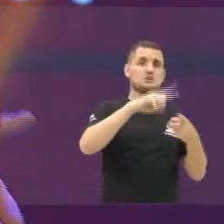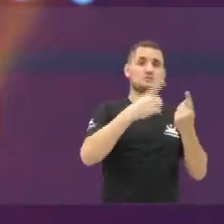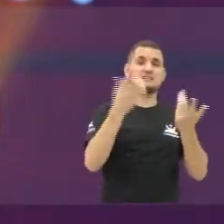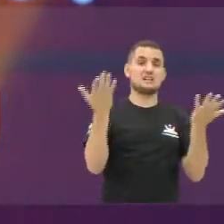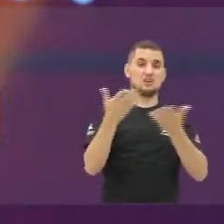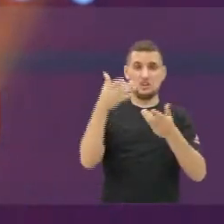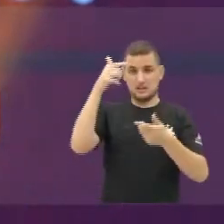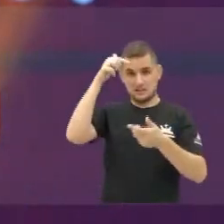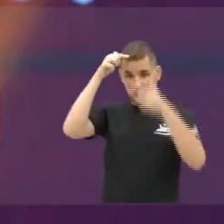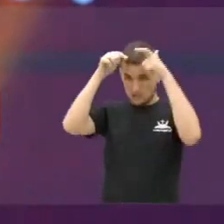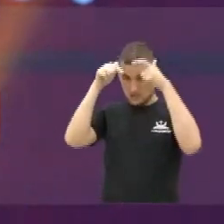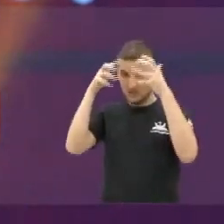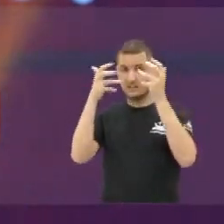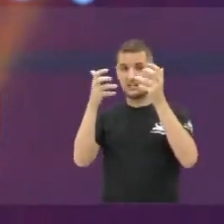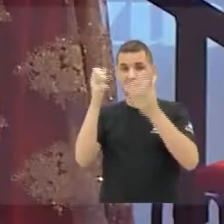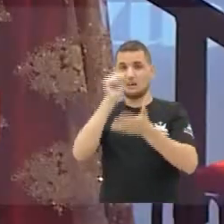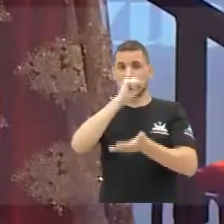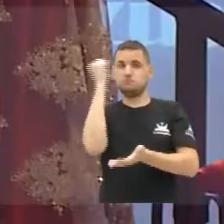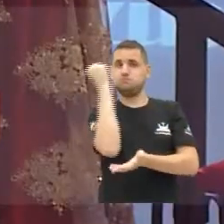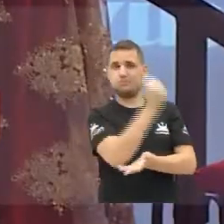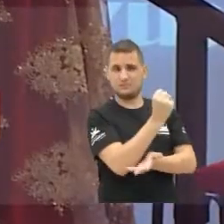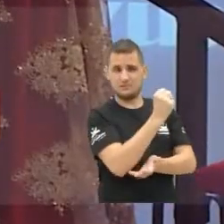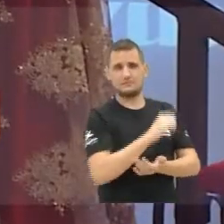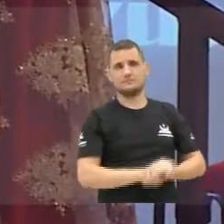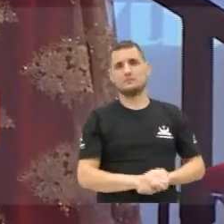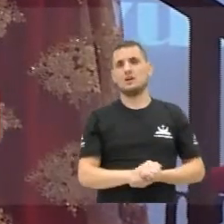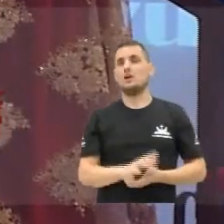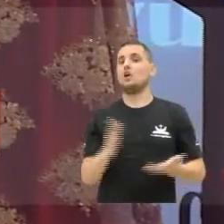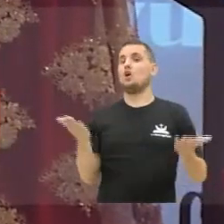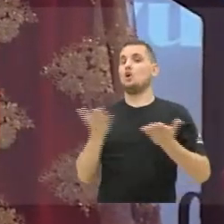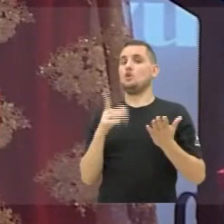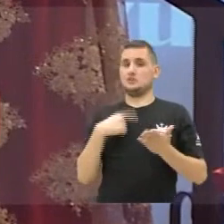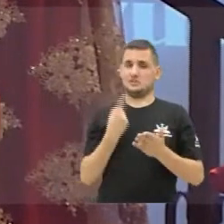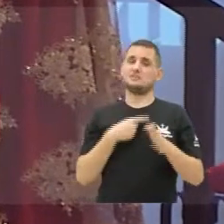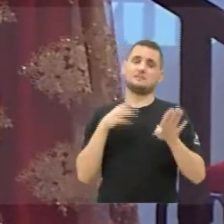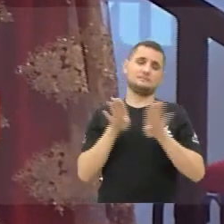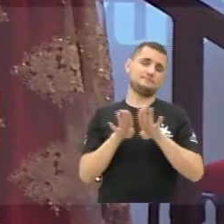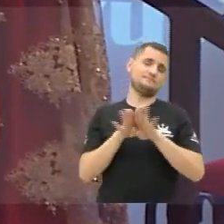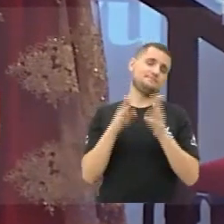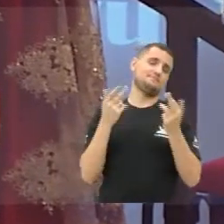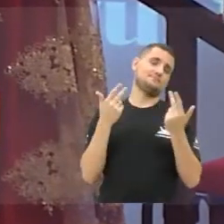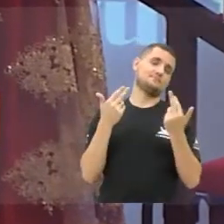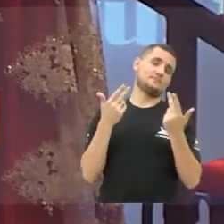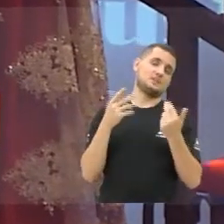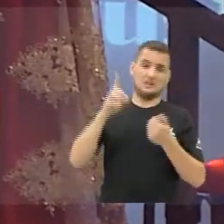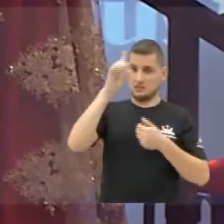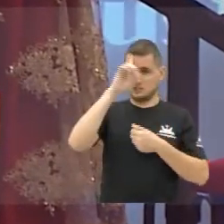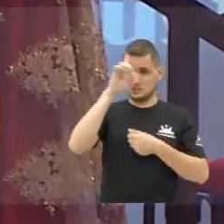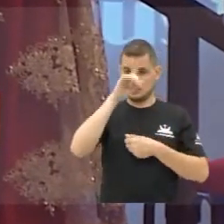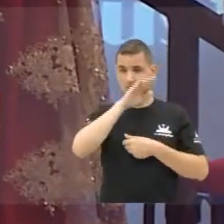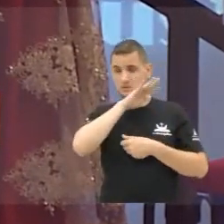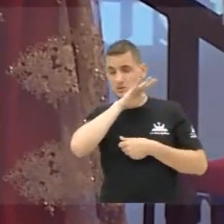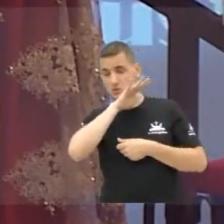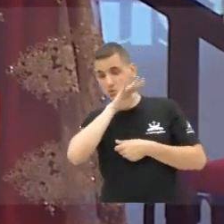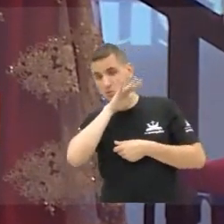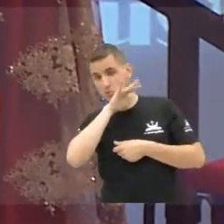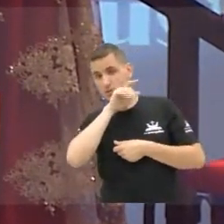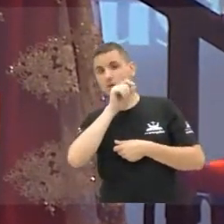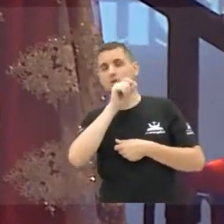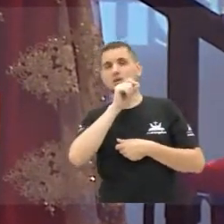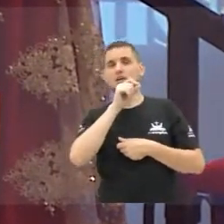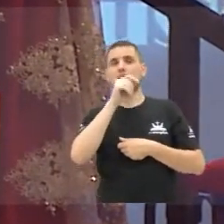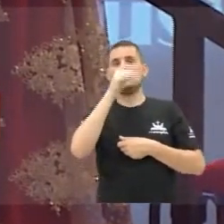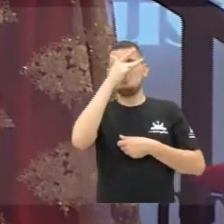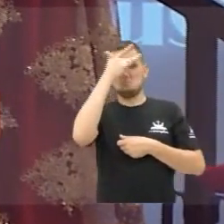A perseguição. Estamos vivendo hoje dias terríveis da perseguição do